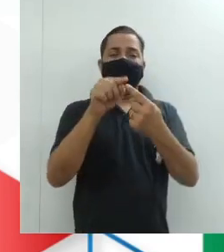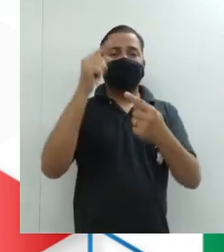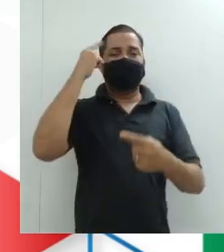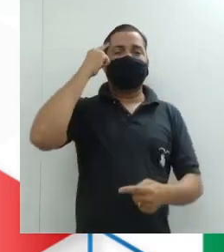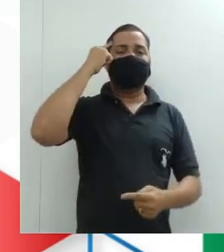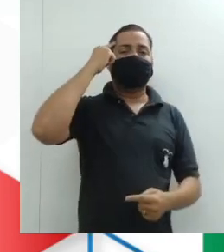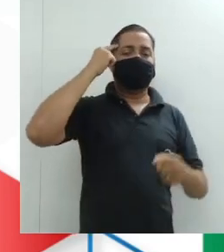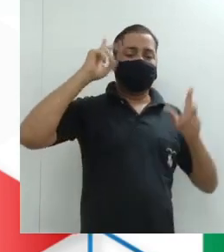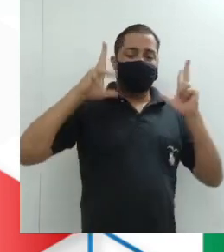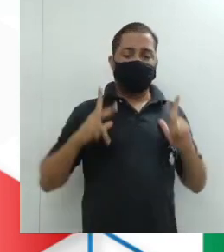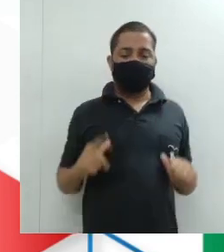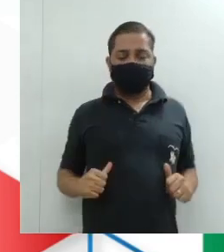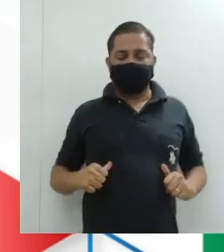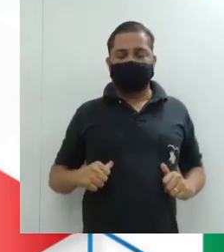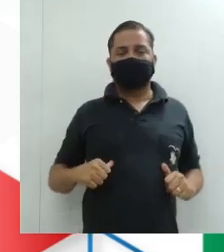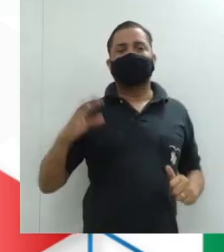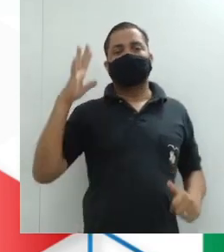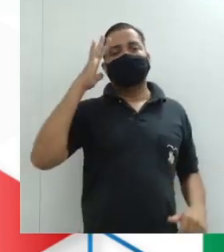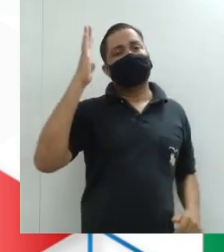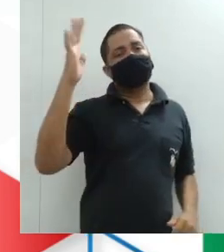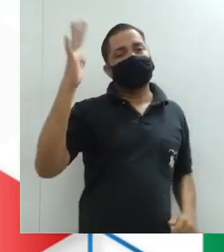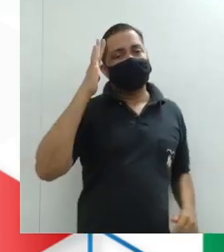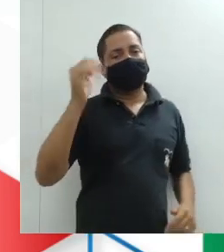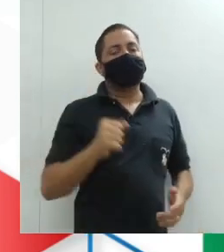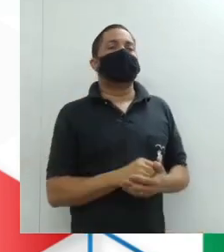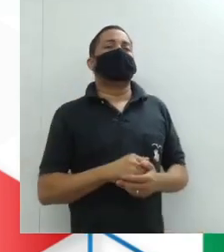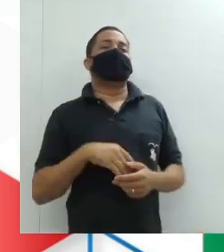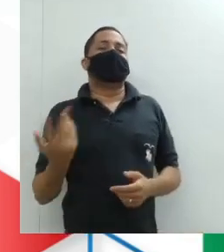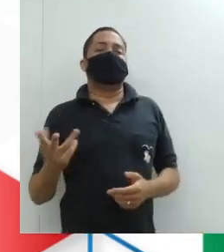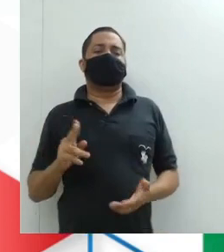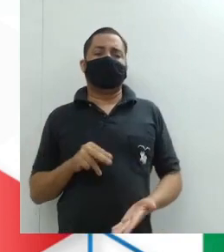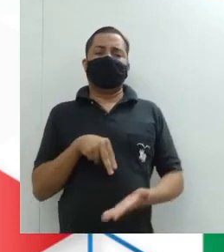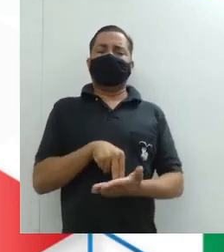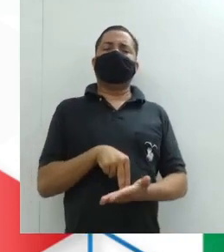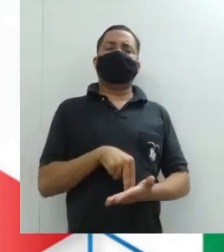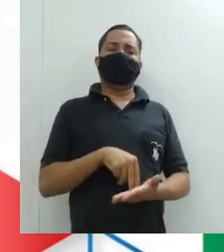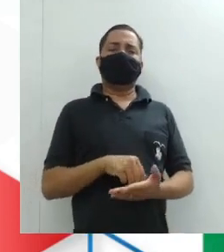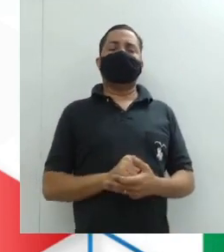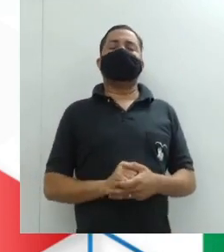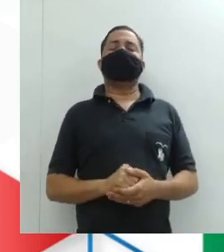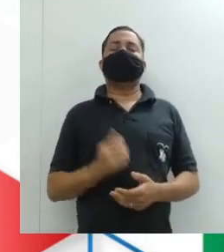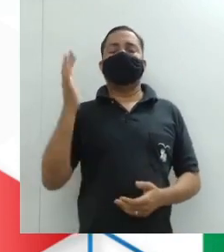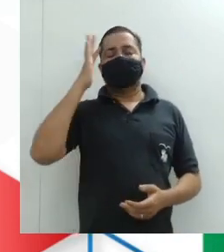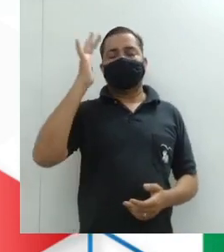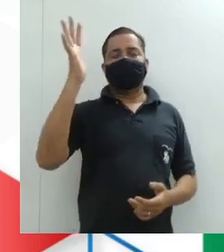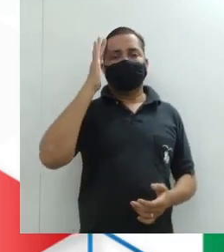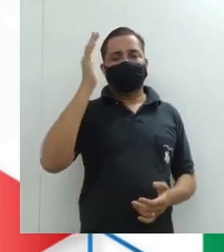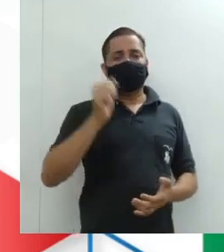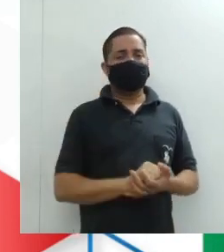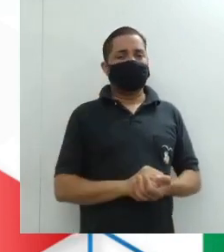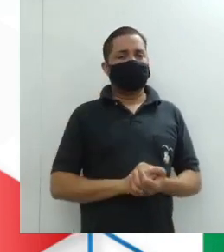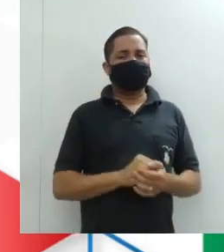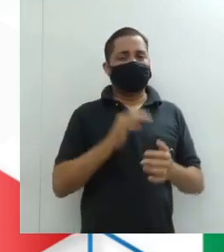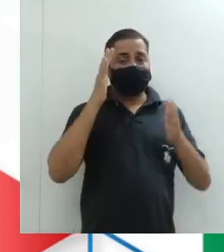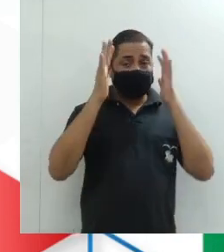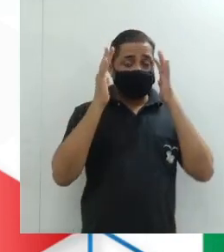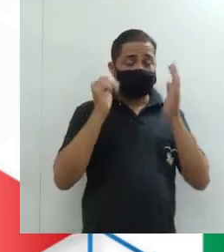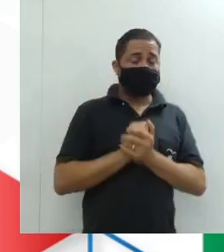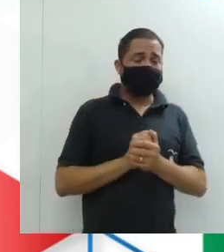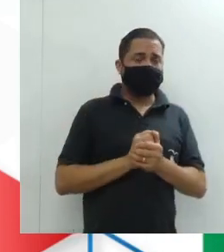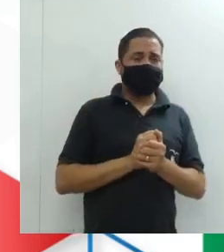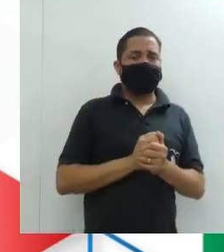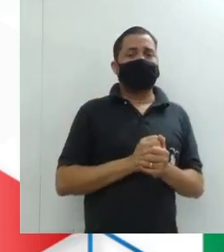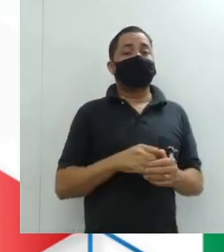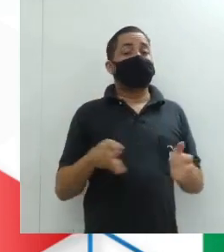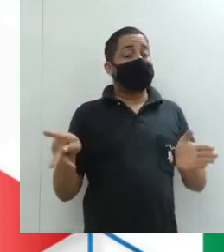humanos, no ato da reflexão. Então, tomar uma atitude filosófica, certo? É refletir sobre o